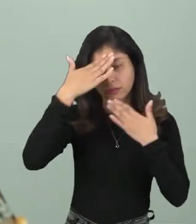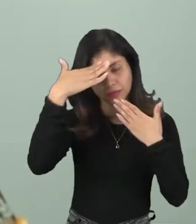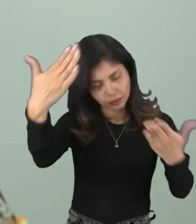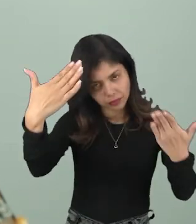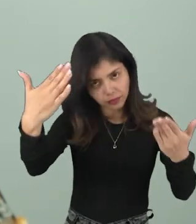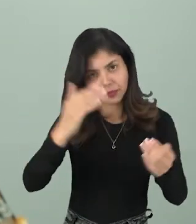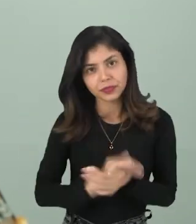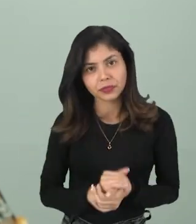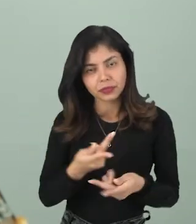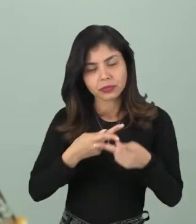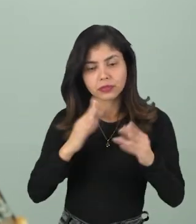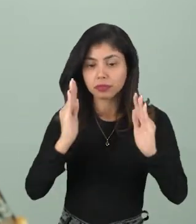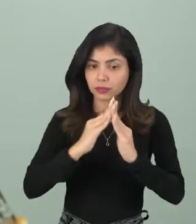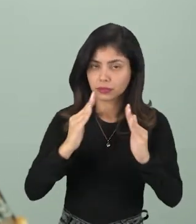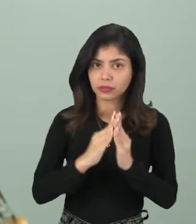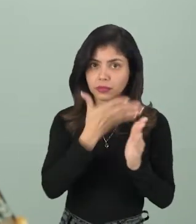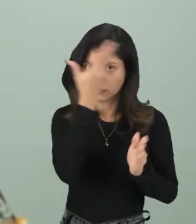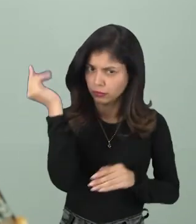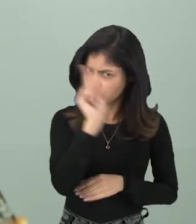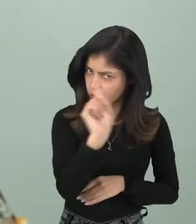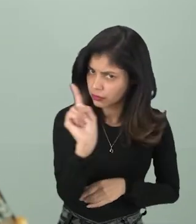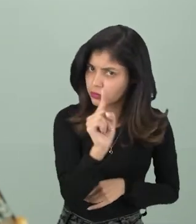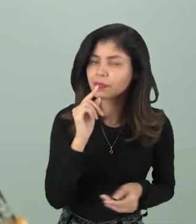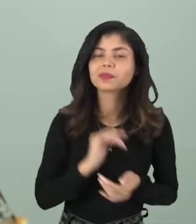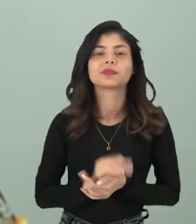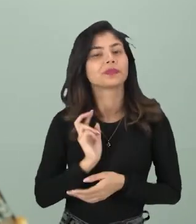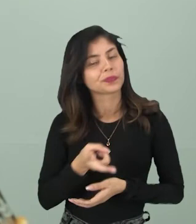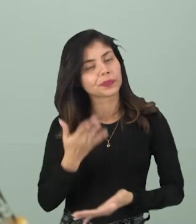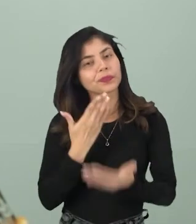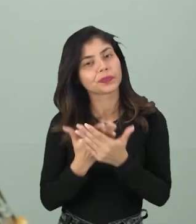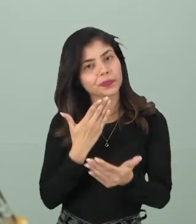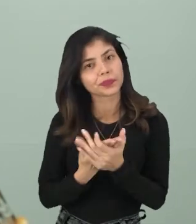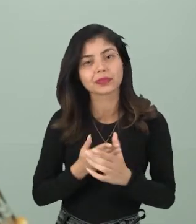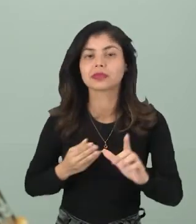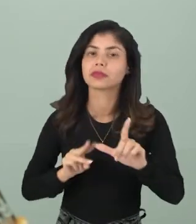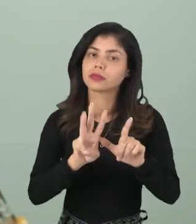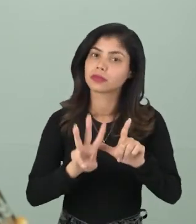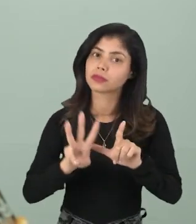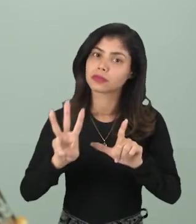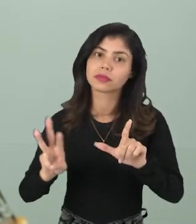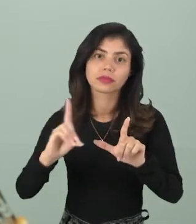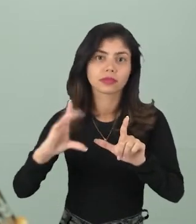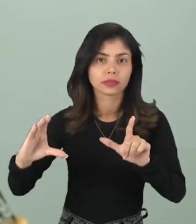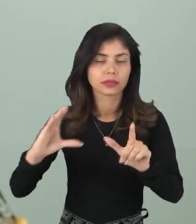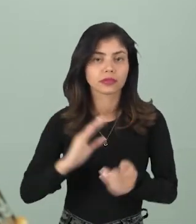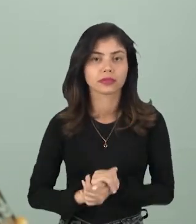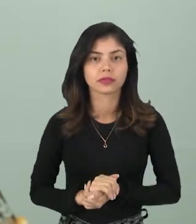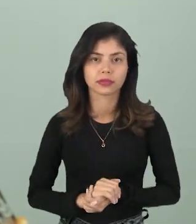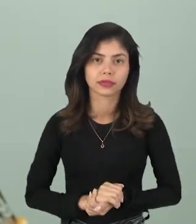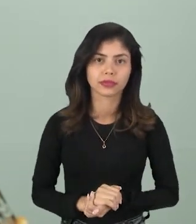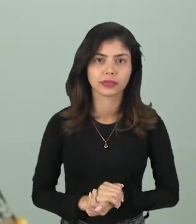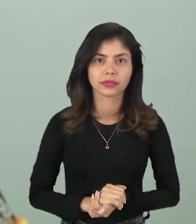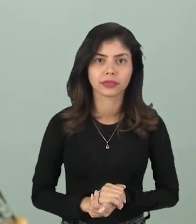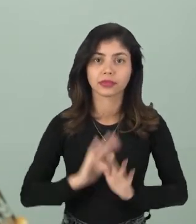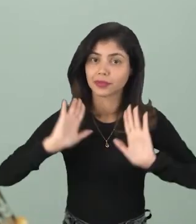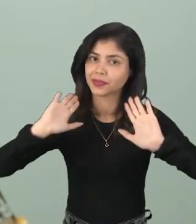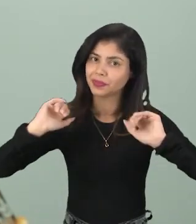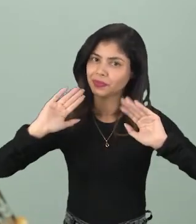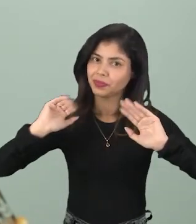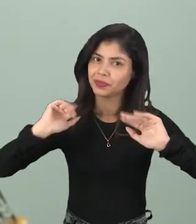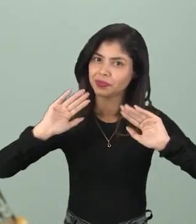por ter participado aí de casa e não se esqueça Continua Estudando acesso a essa e outras aulas na nossa plataforma